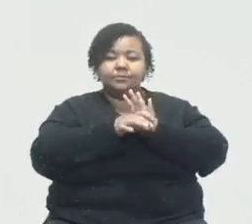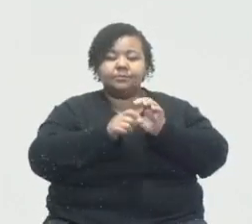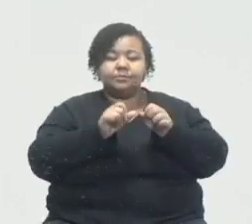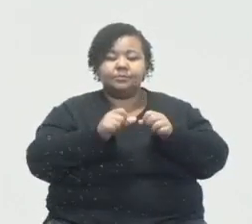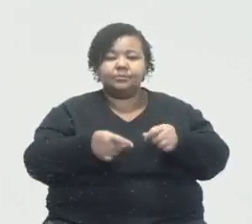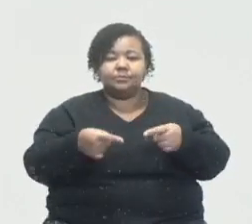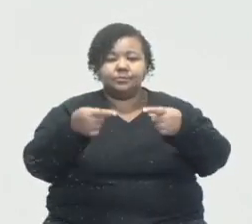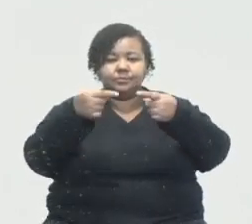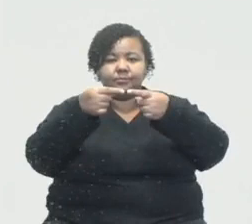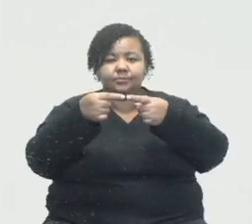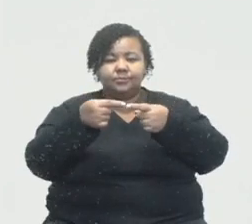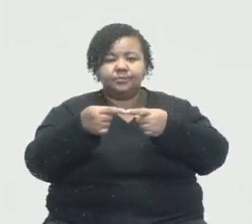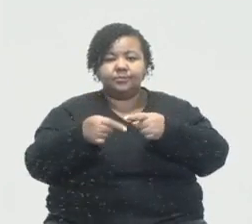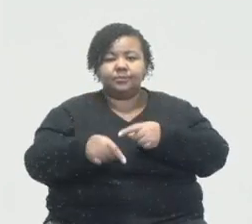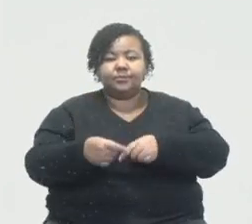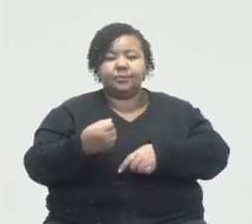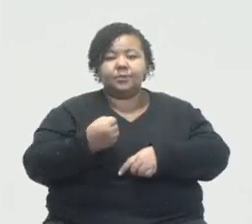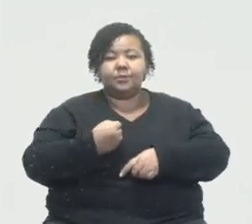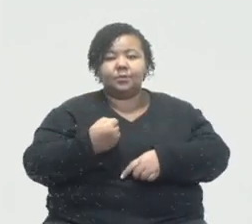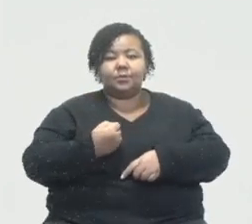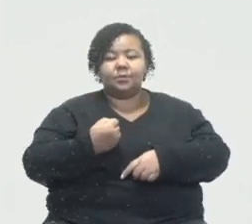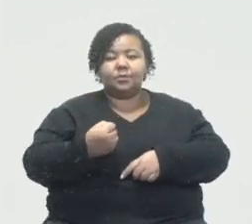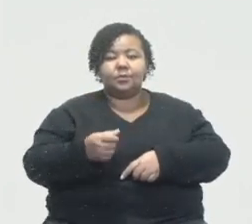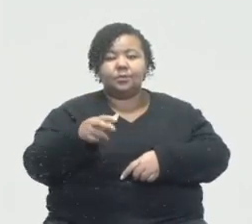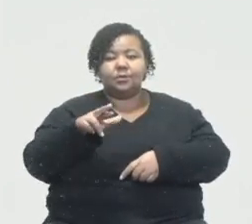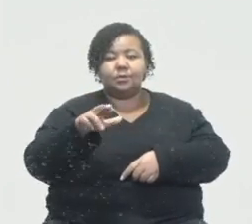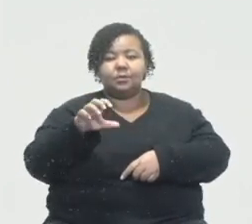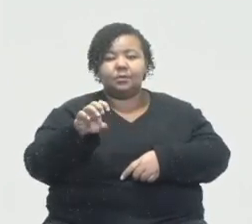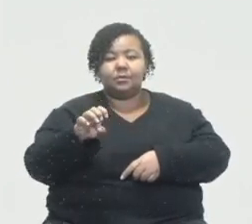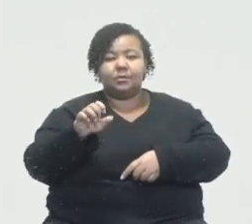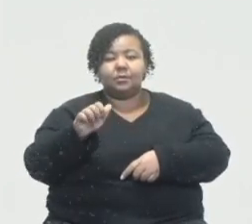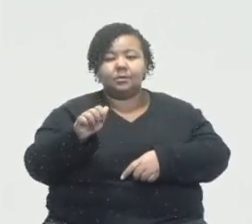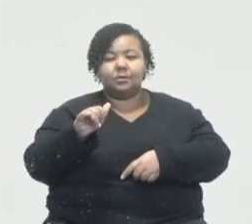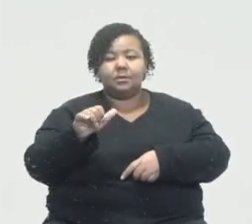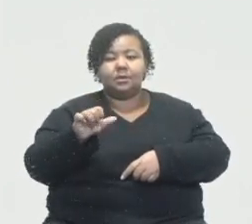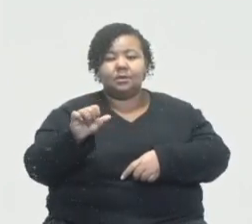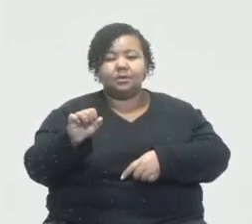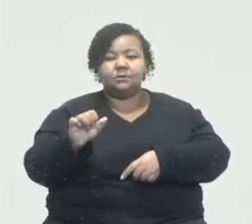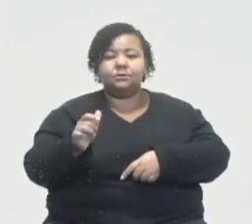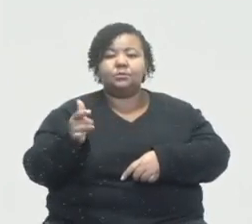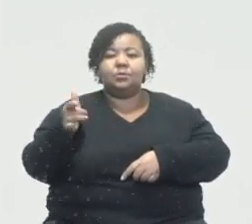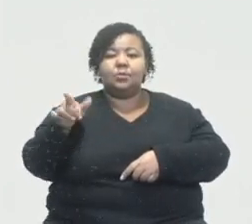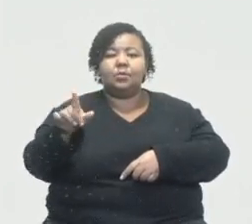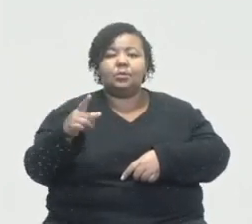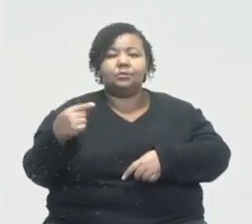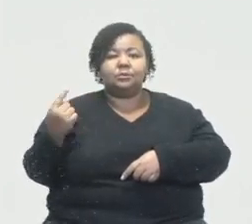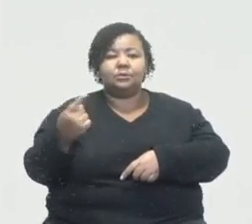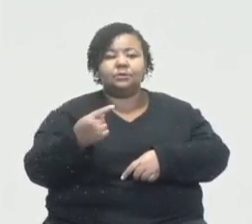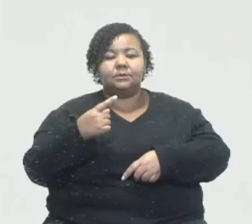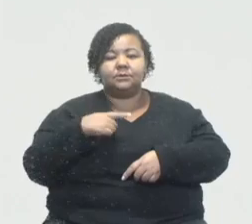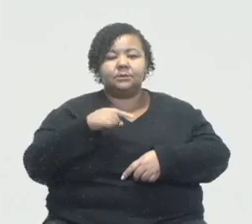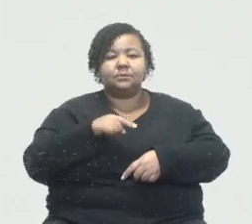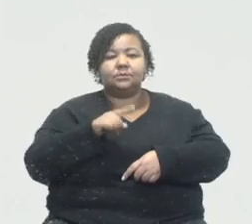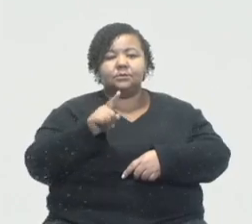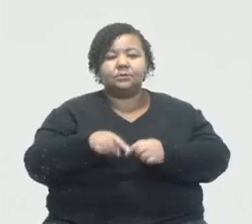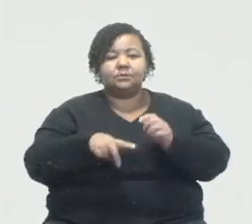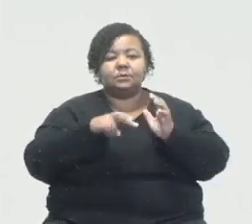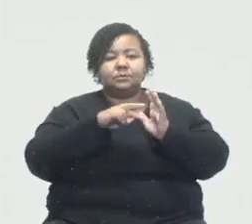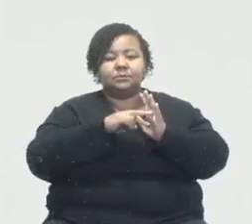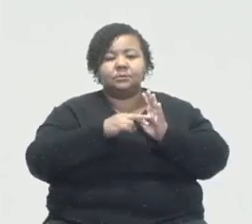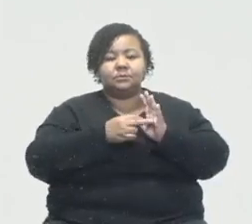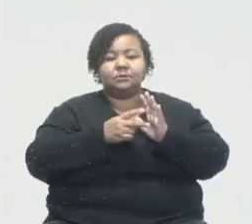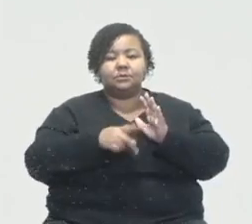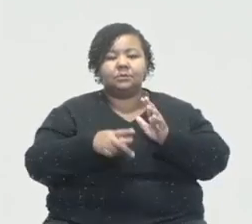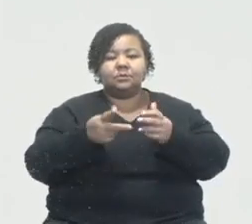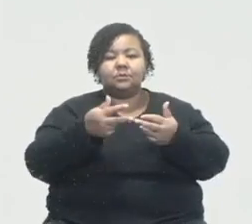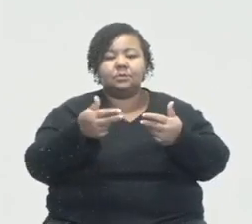associação com os números reais. Um outro axioma que nós temos com relação refere-se ao elemento